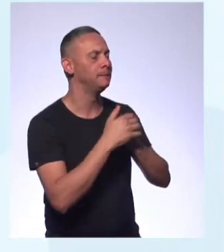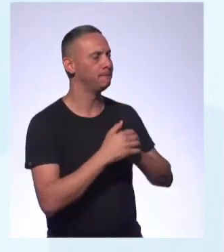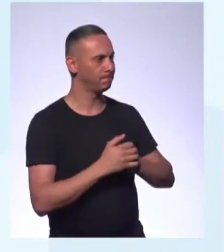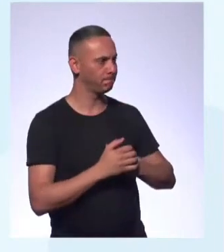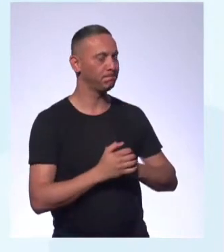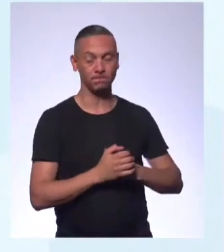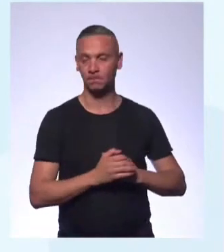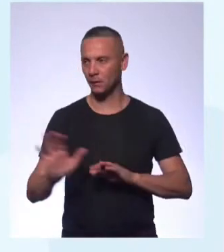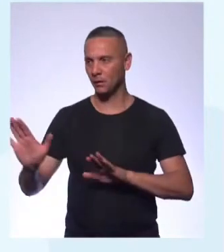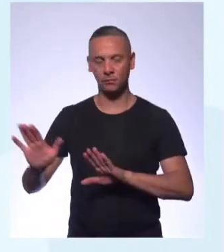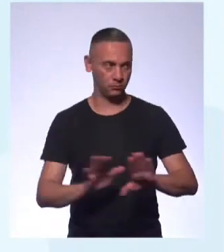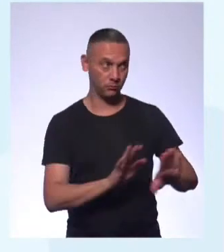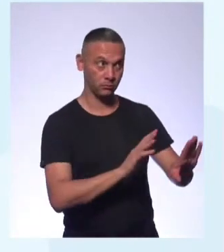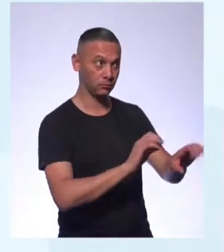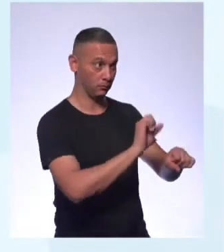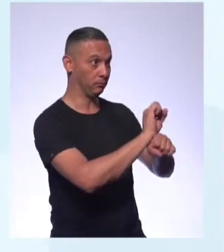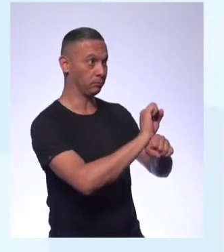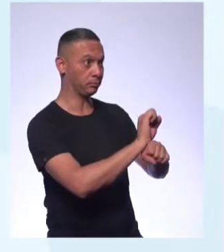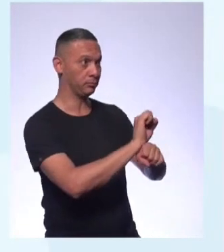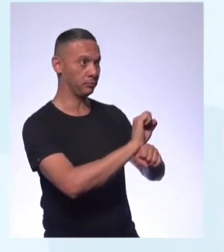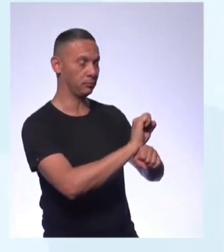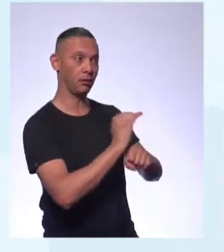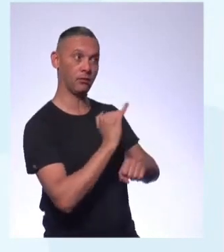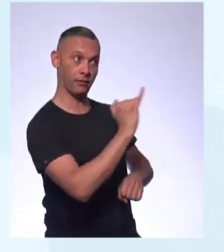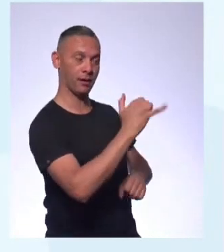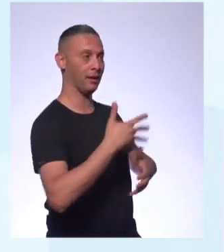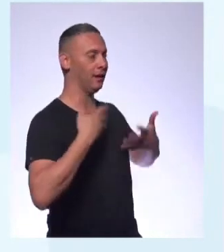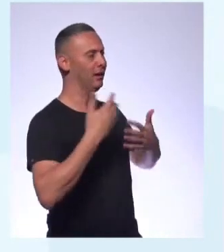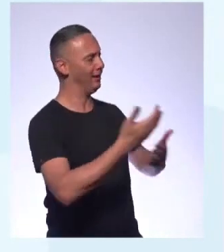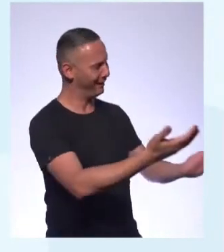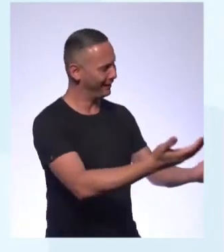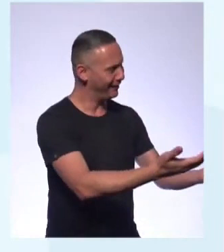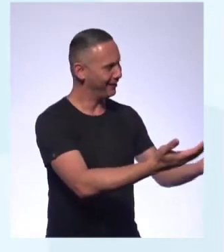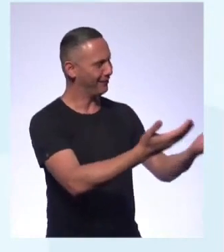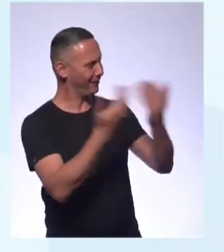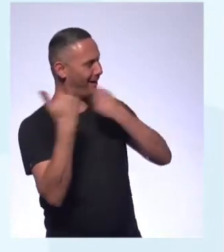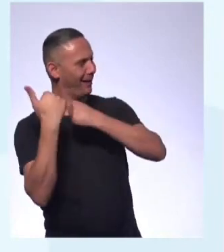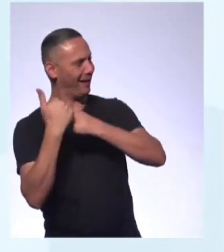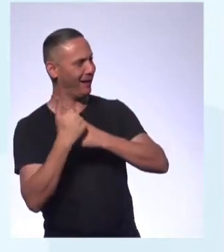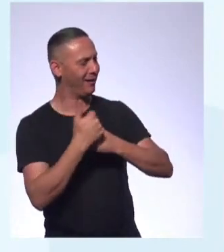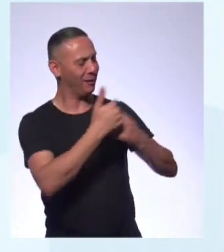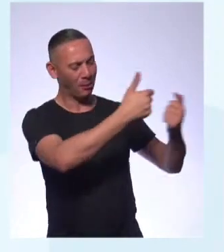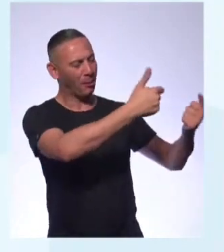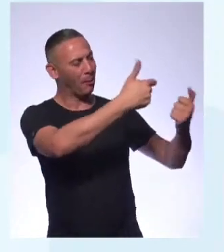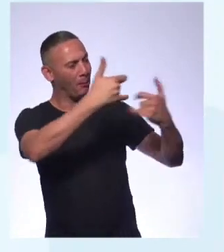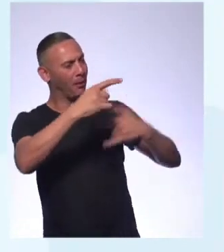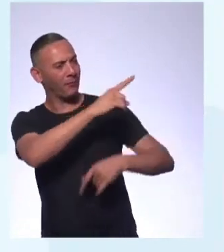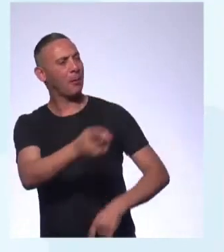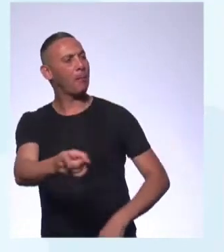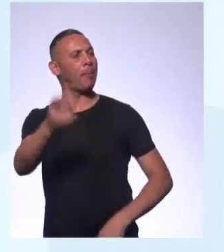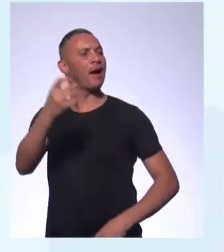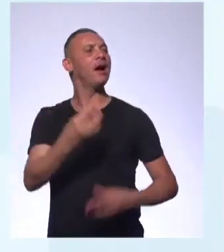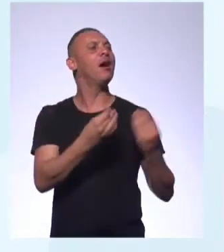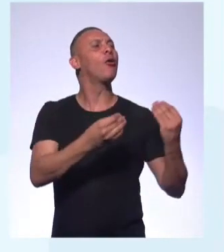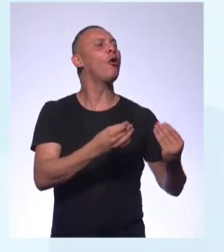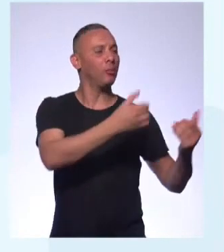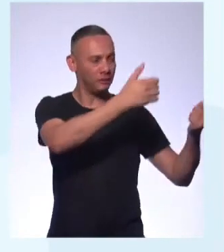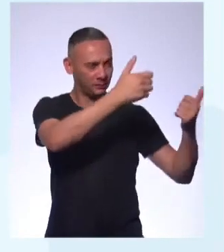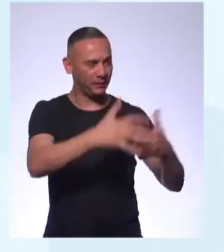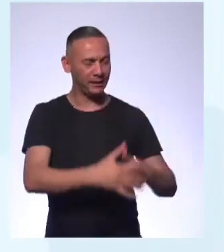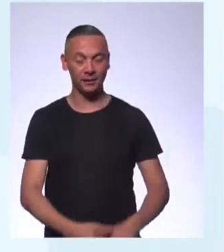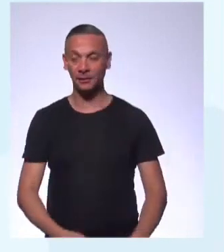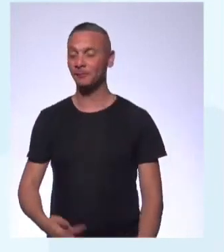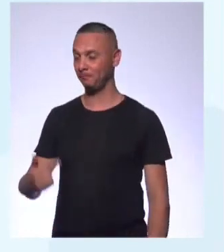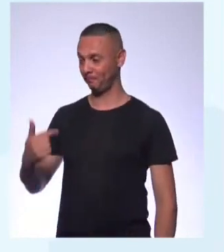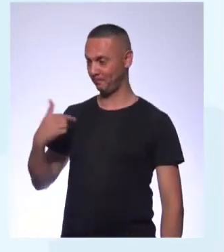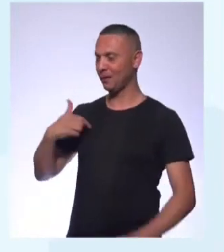confissão dolorosa com um apelo alegre. Vamos, Carleto, conta o assassinato que você perpetrou. Hildegard